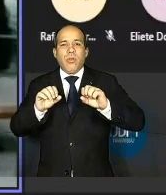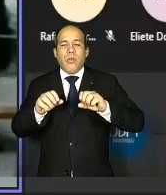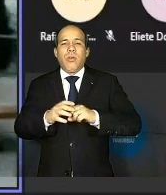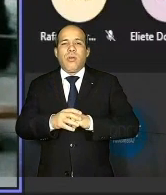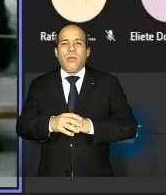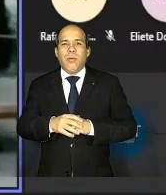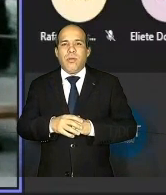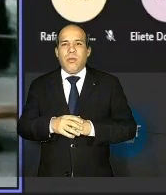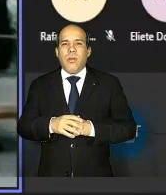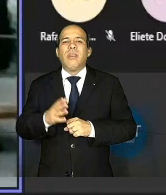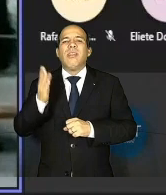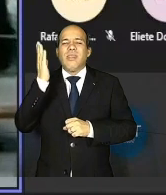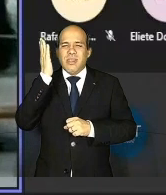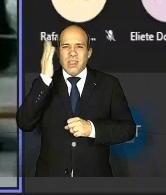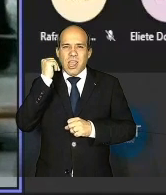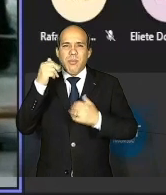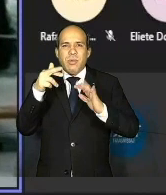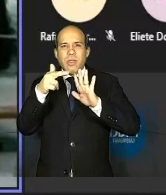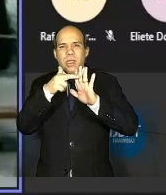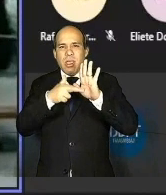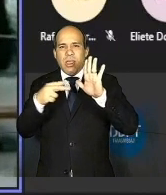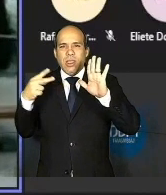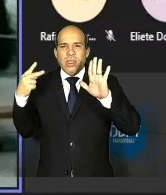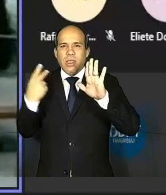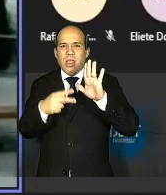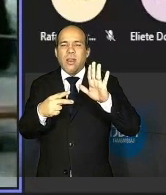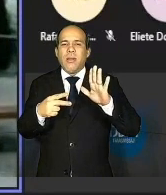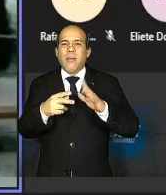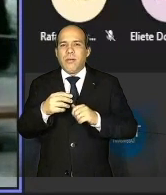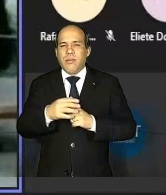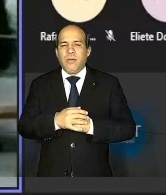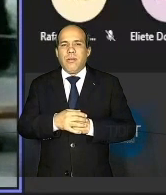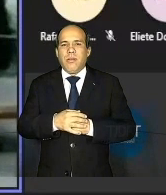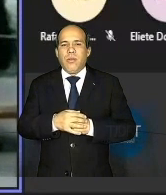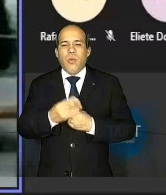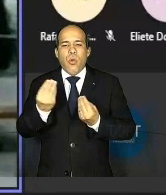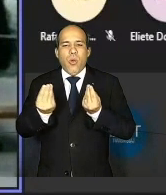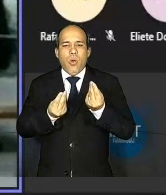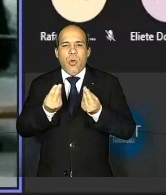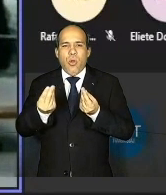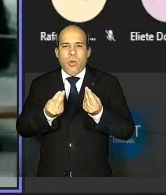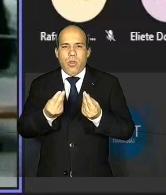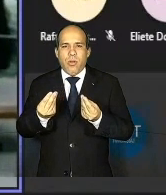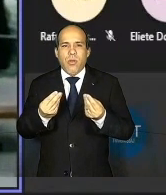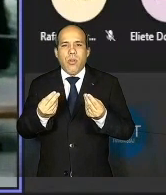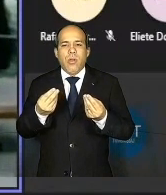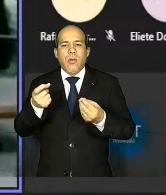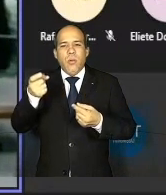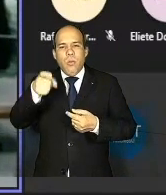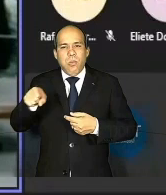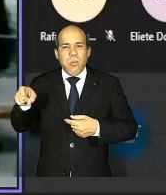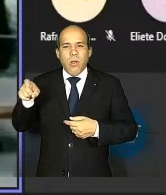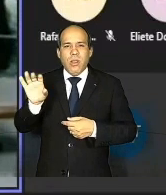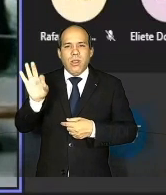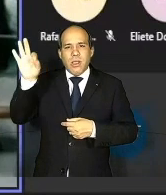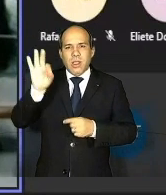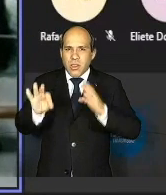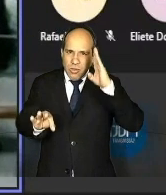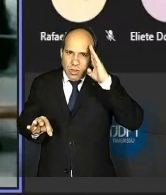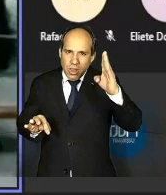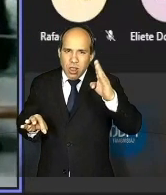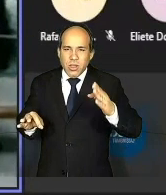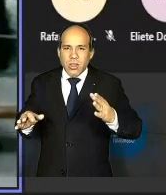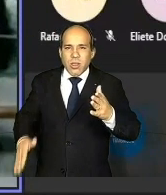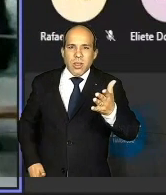instituição educacional, uma vez sabedora das normas que regem essa questão, né, de